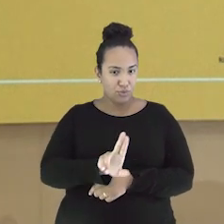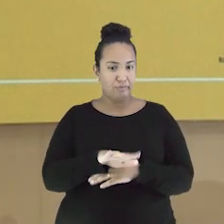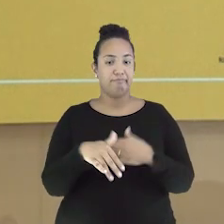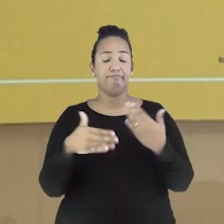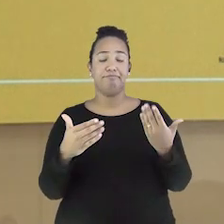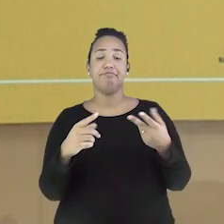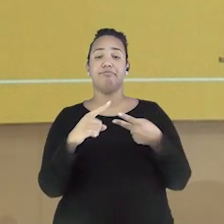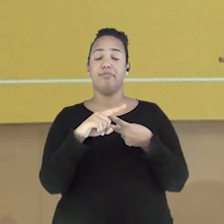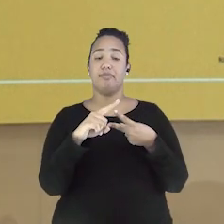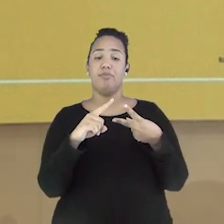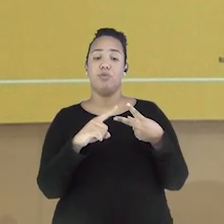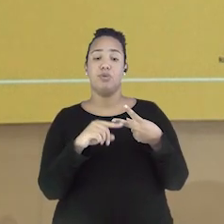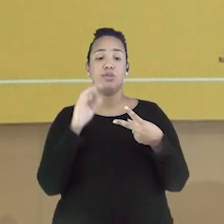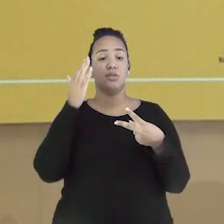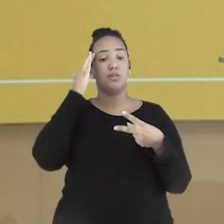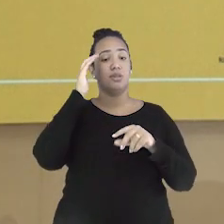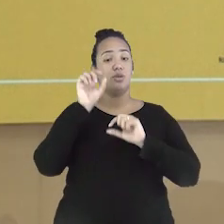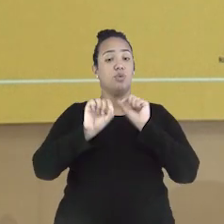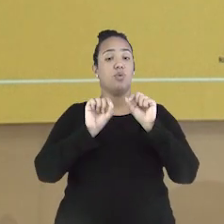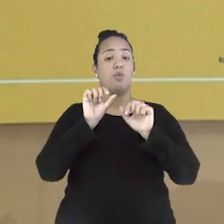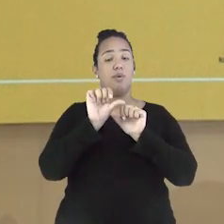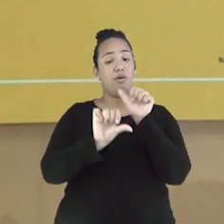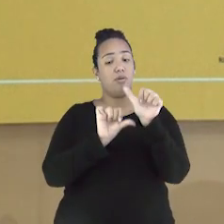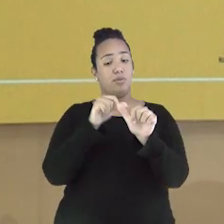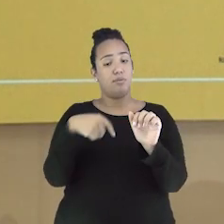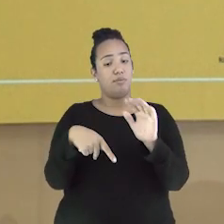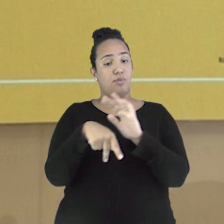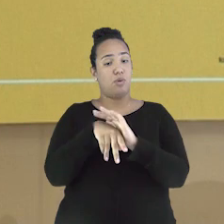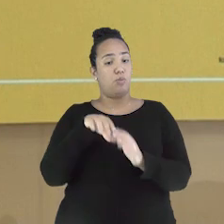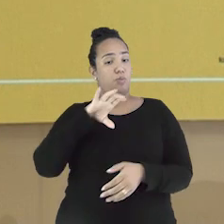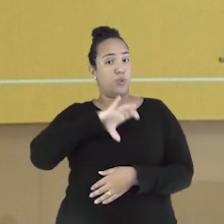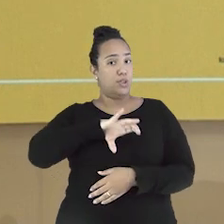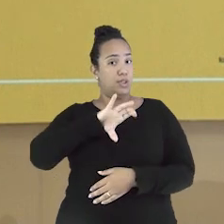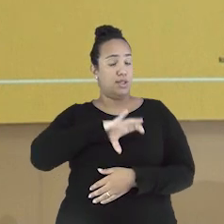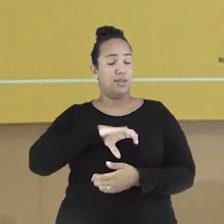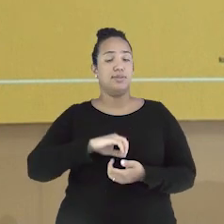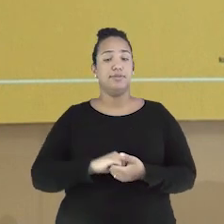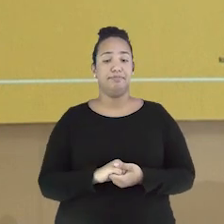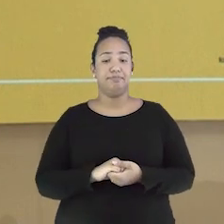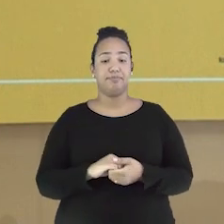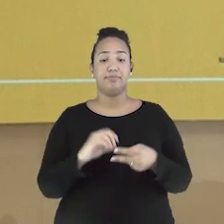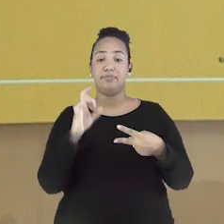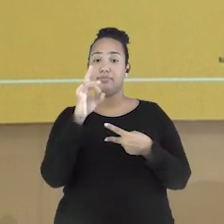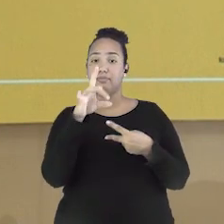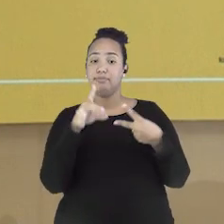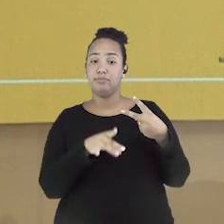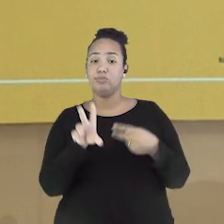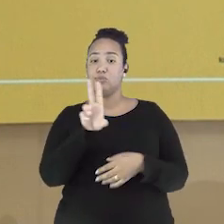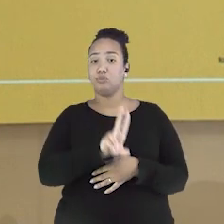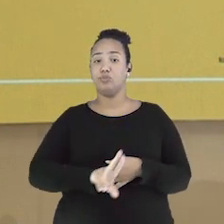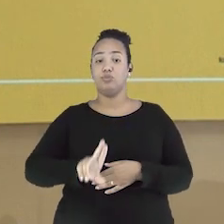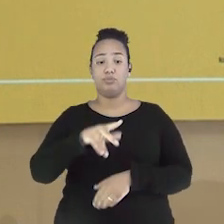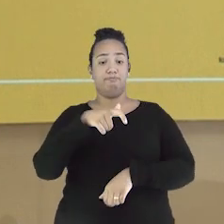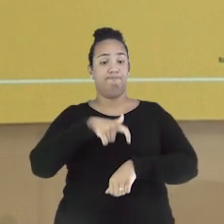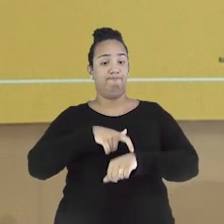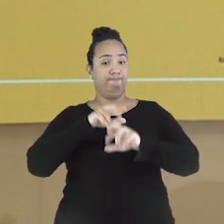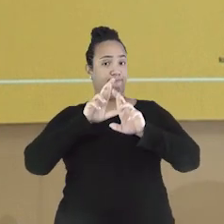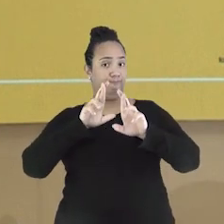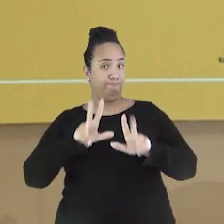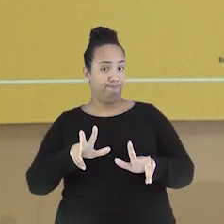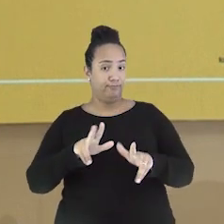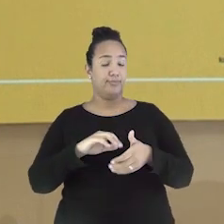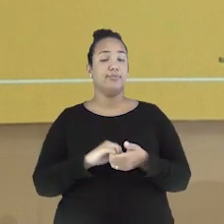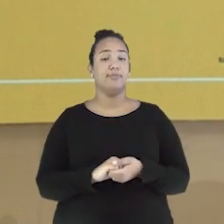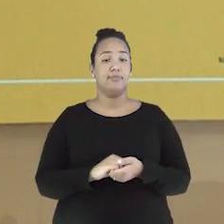como a coloquial podem ser entendidas como variantes do português. Cada uma delas é utilizada em momentos diferentes,